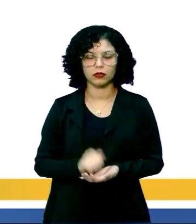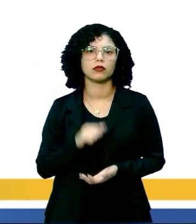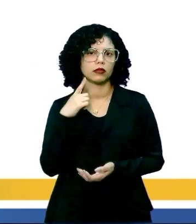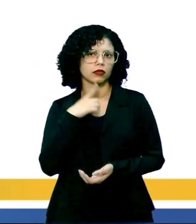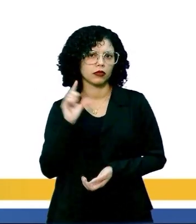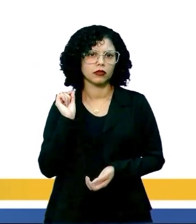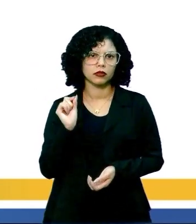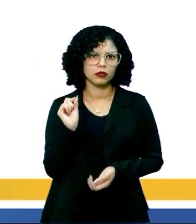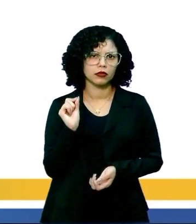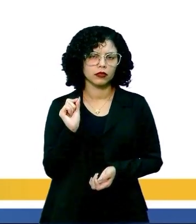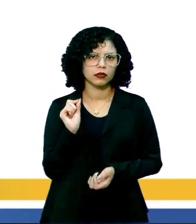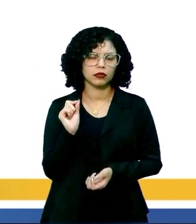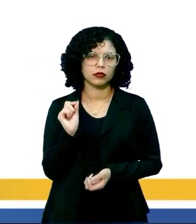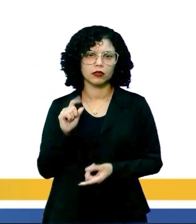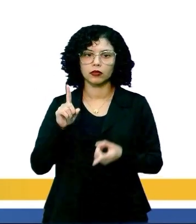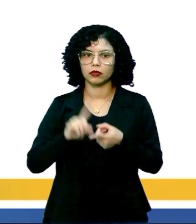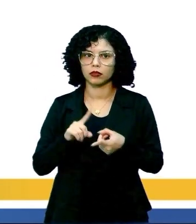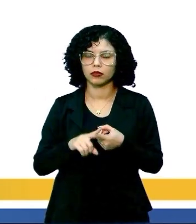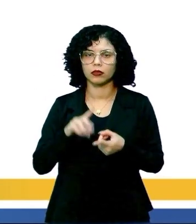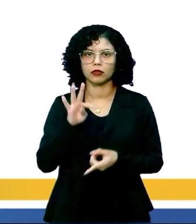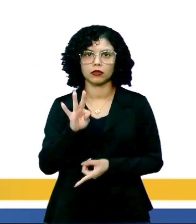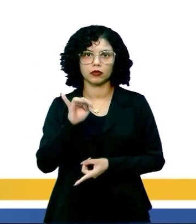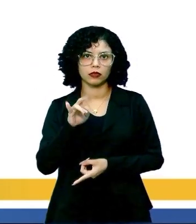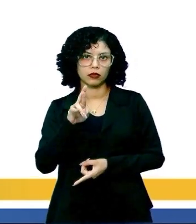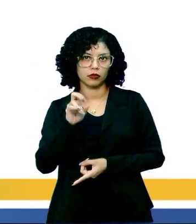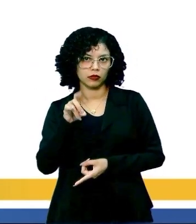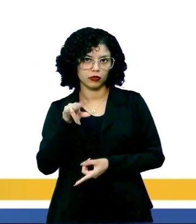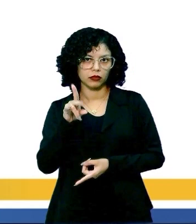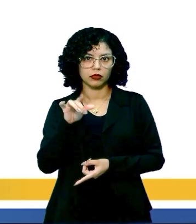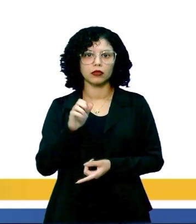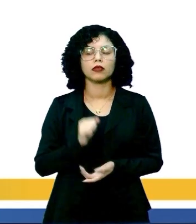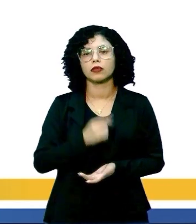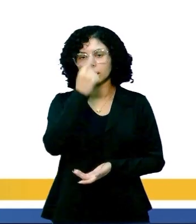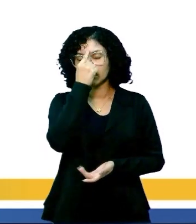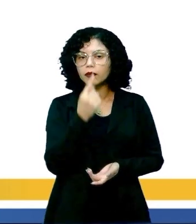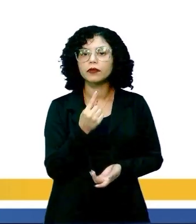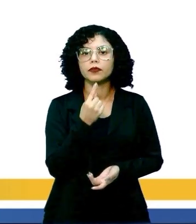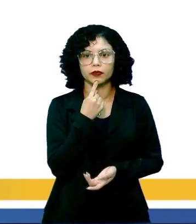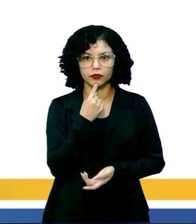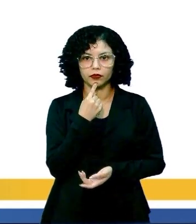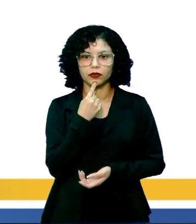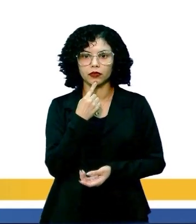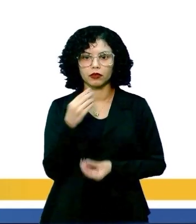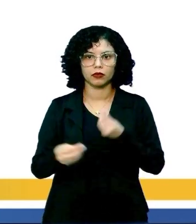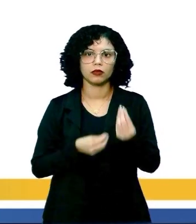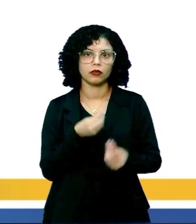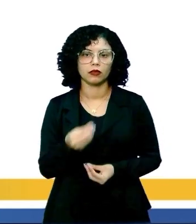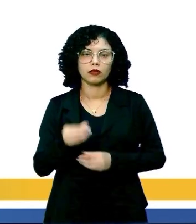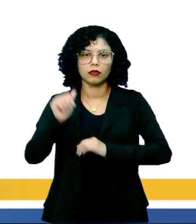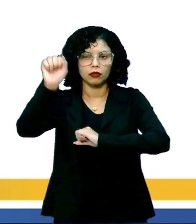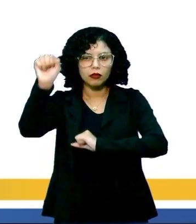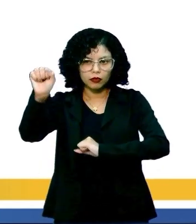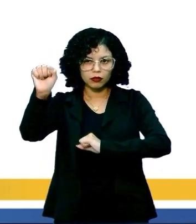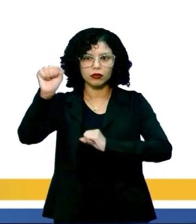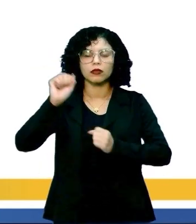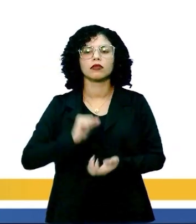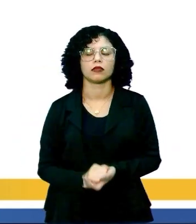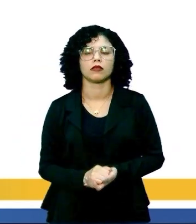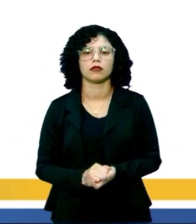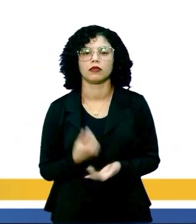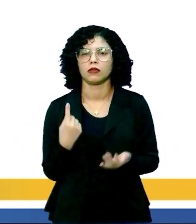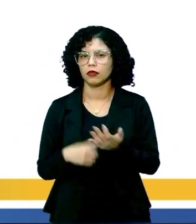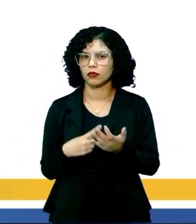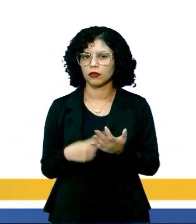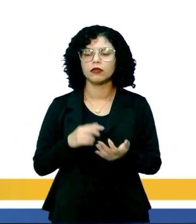imagem está aí? Porque o Tiradentes, a construção da imagem do Tiradentes como um herói nacional, como um